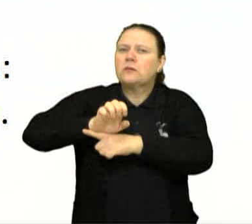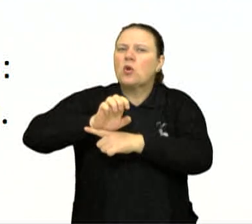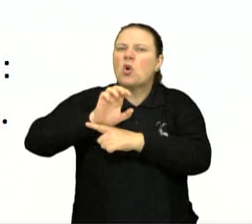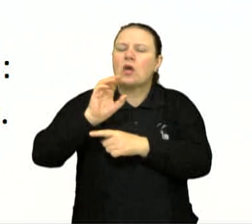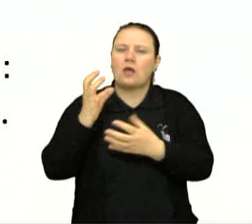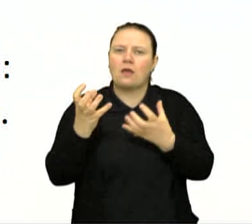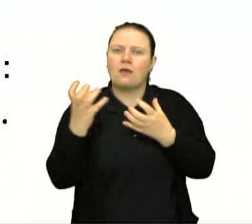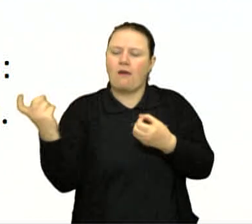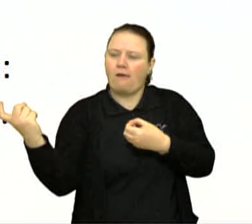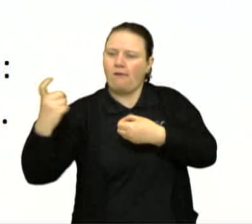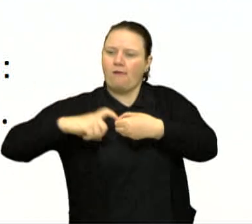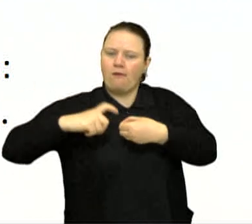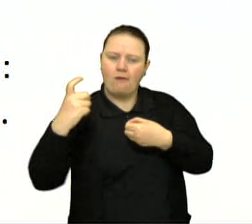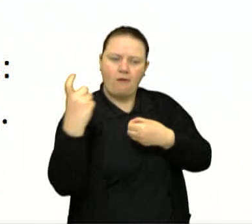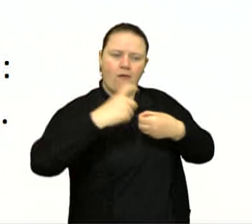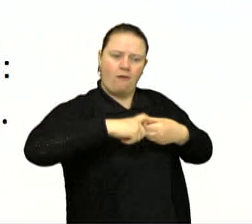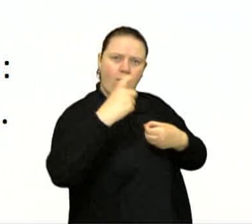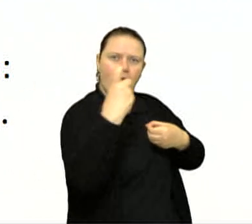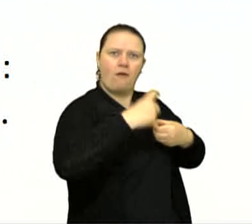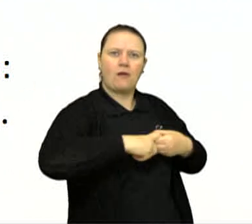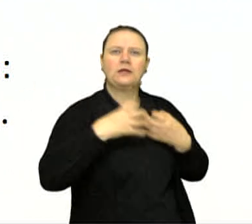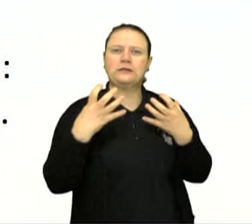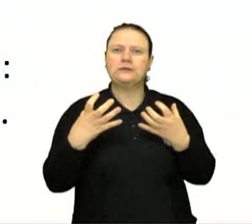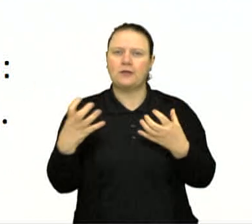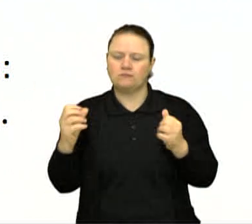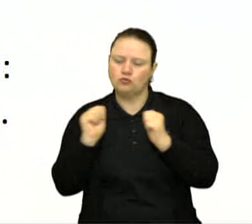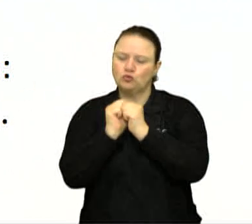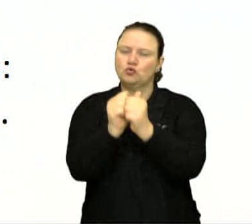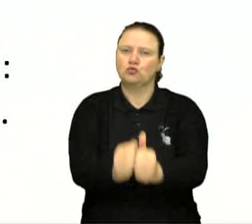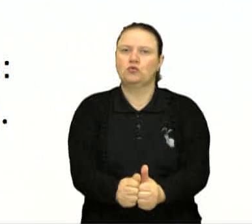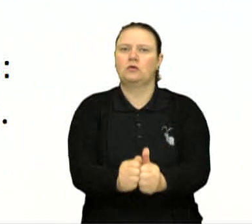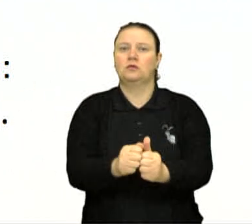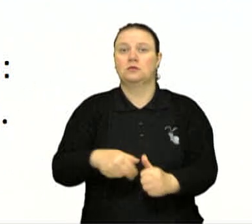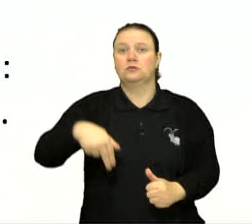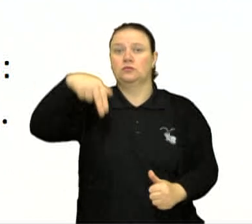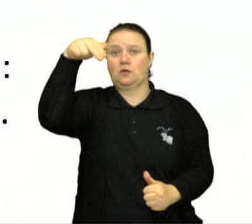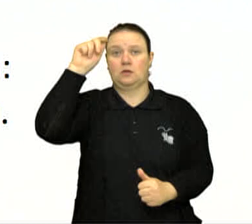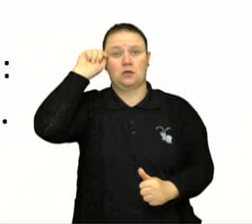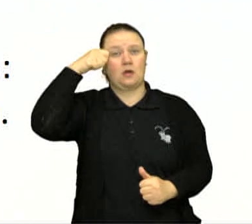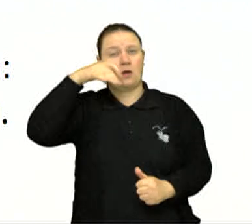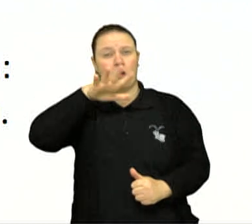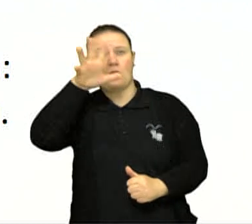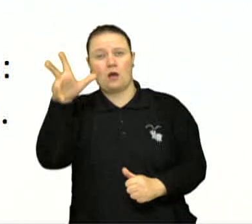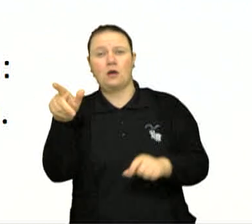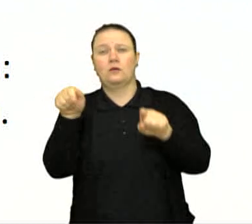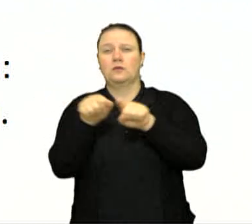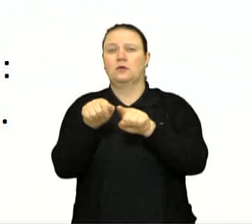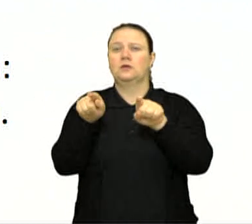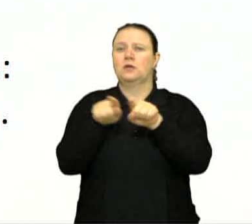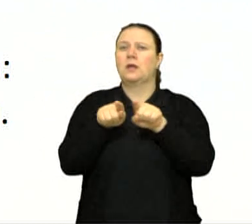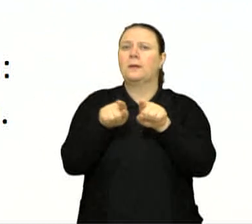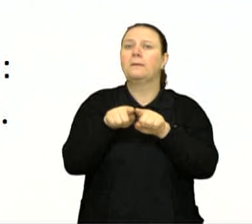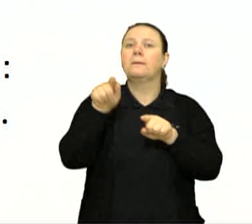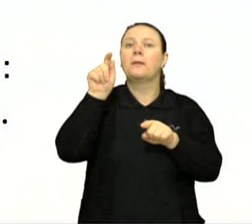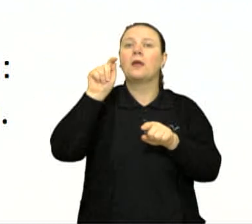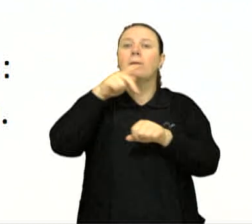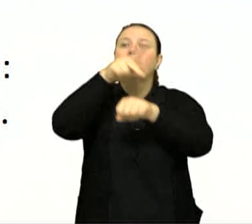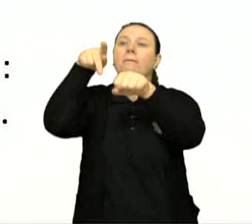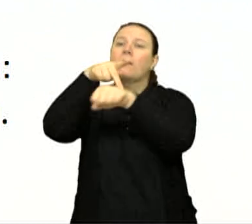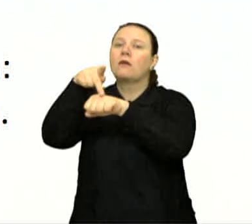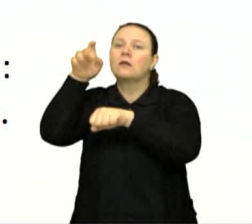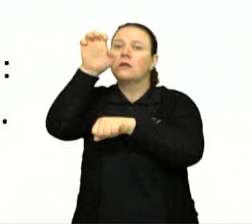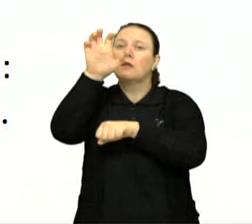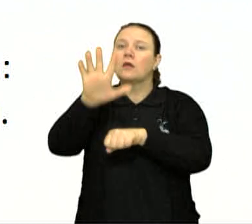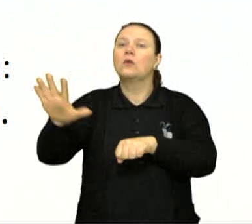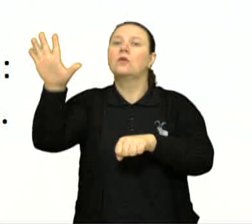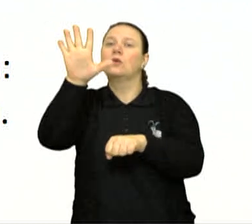não só do Oriente Médio, mas norte da África e até alguns países europeus, como sendo um califado. Então, além de tratar